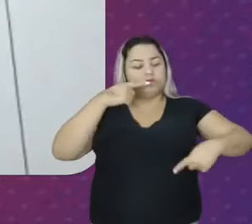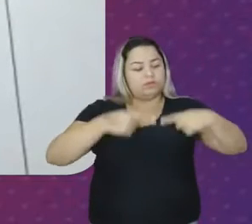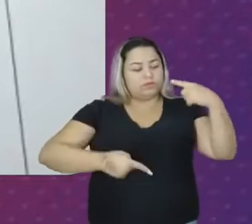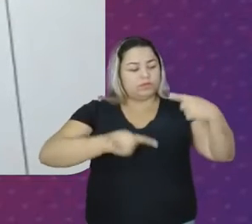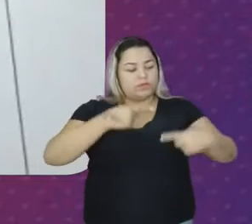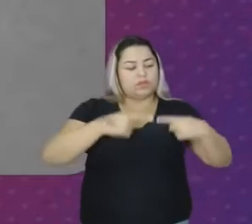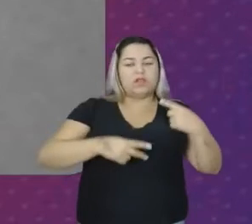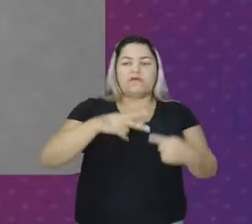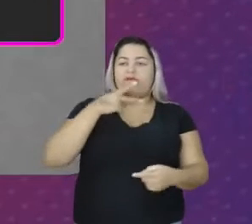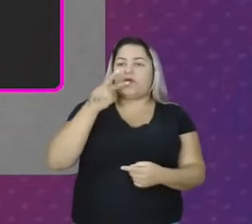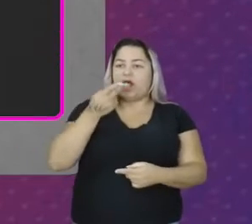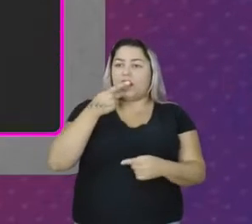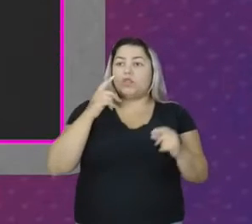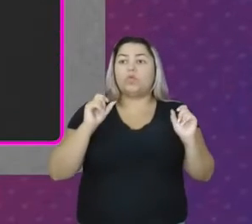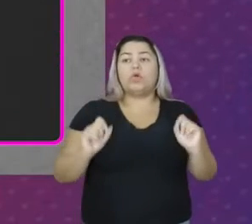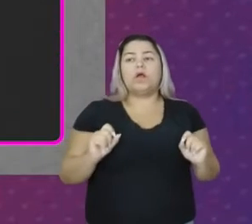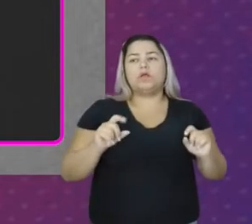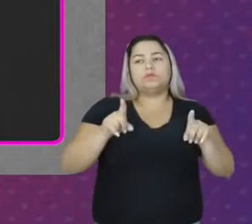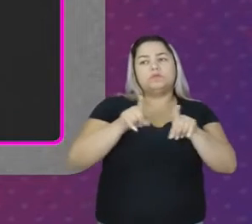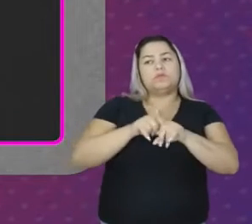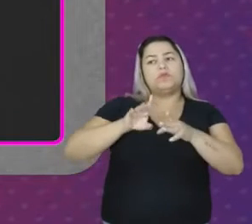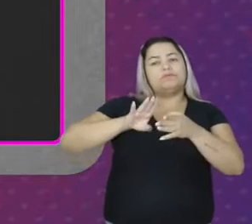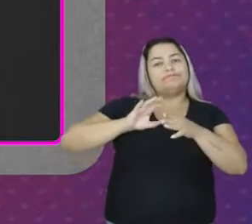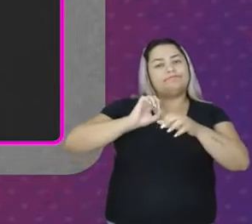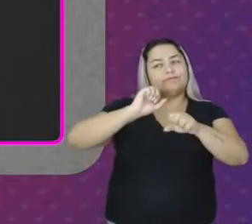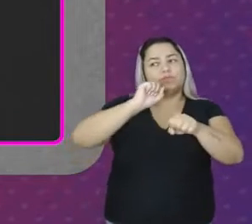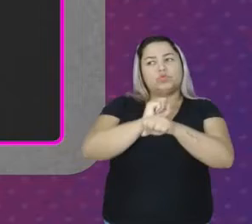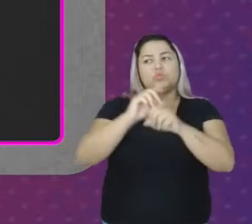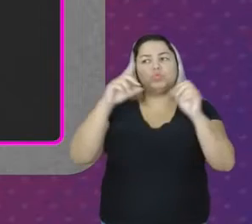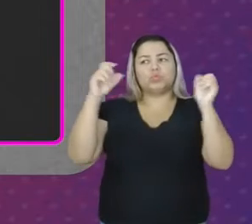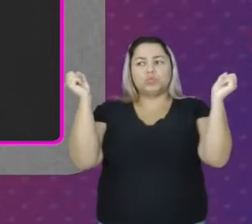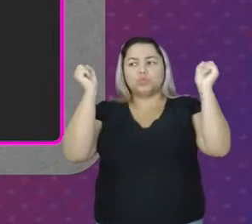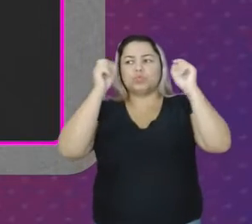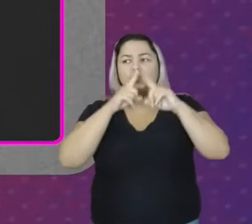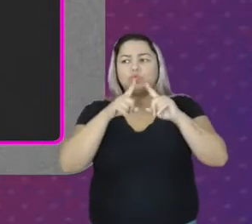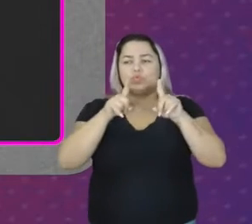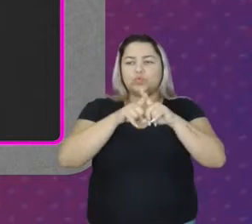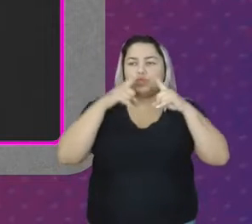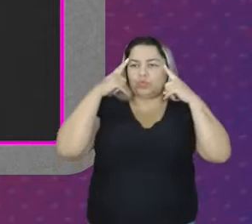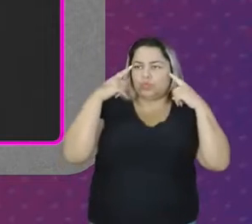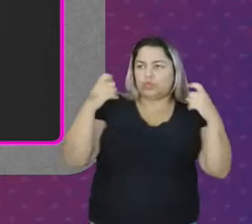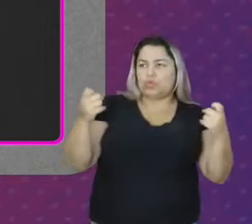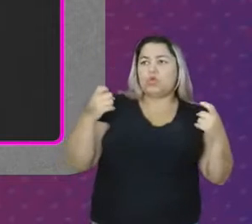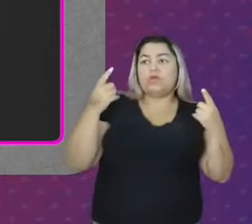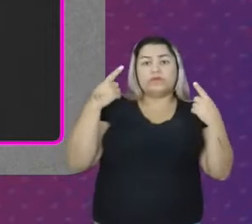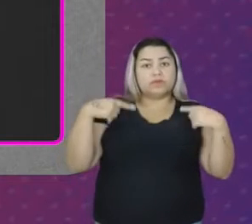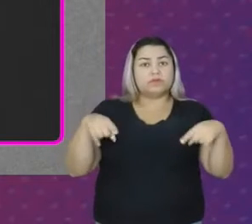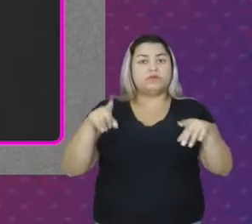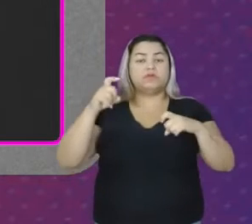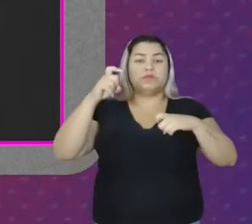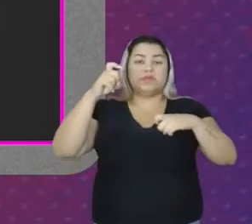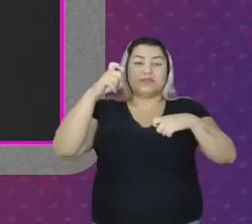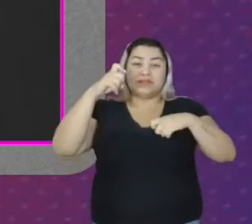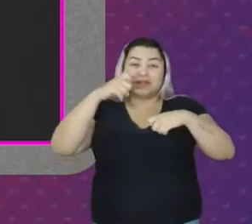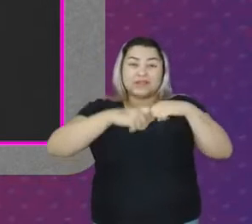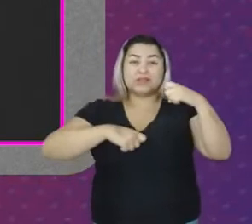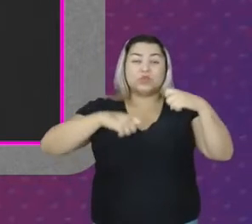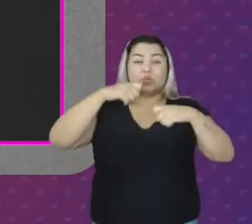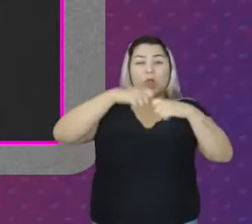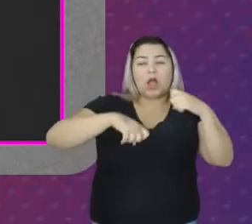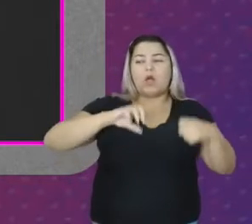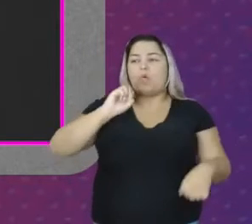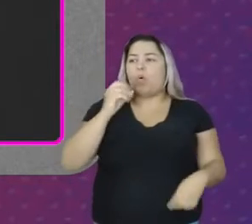diz o seguinte: restringir, impedir ou dificultar com o emprego de violência física, sexual ou psicológica